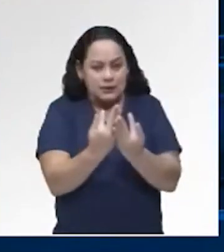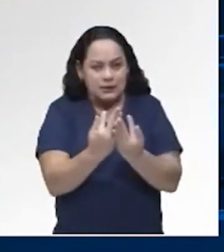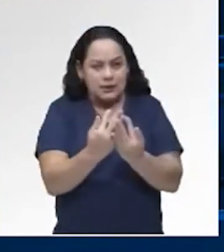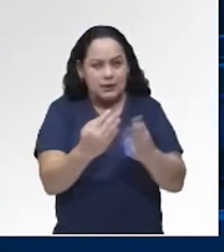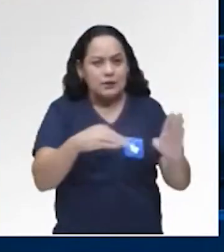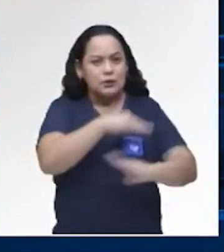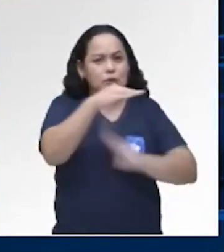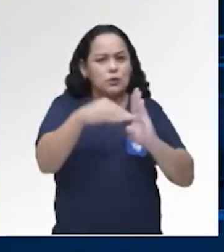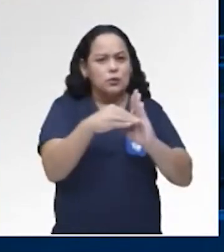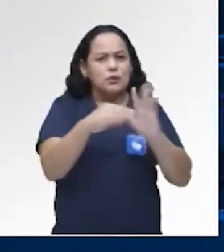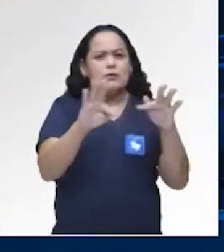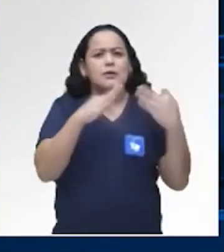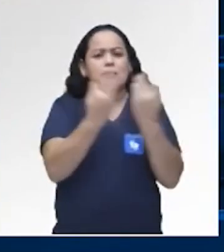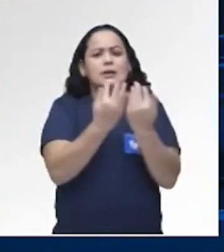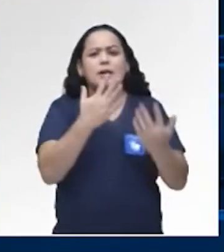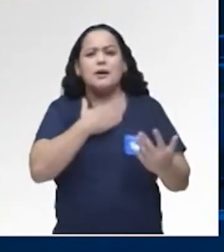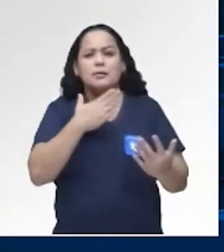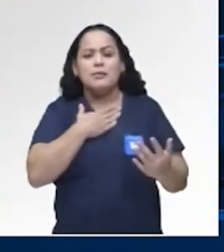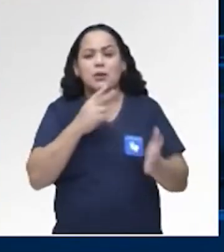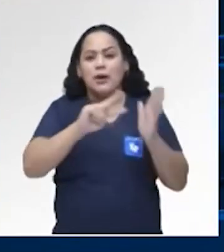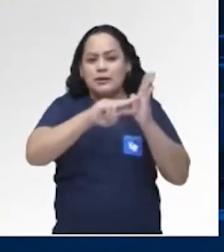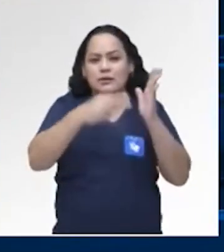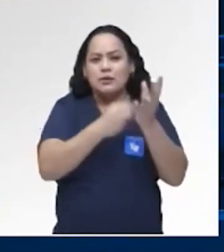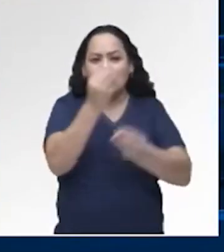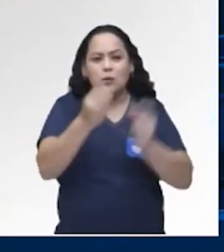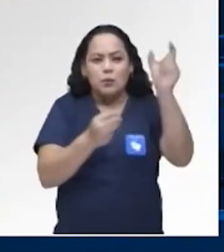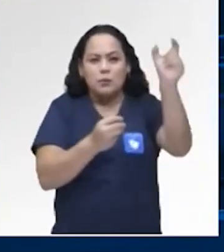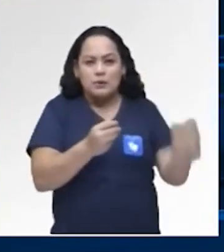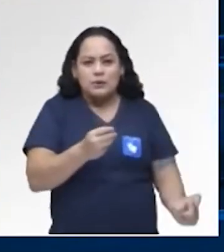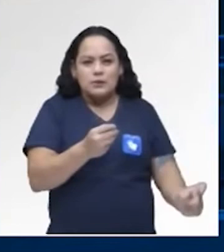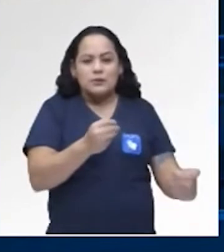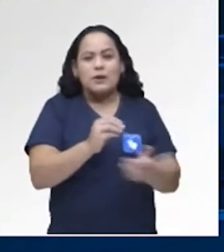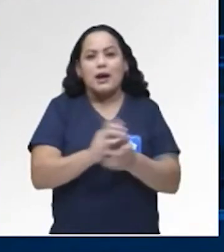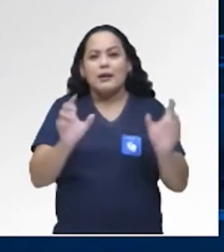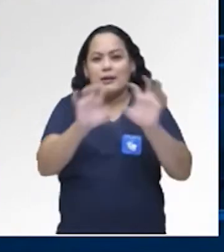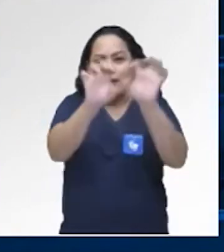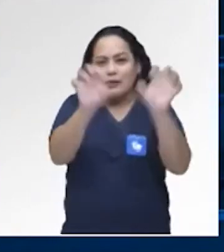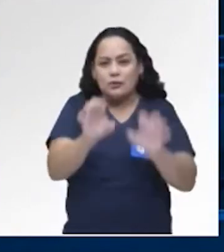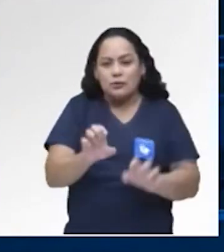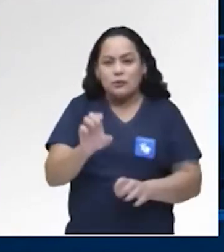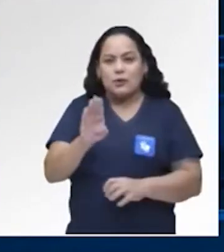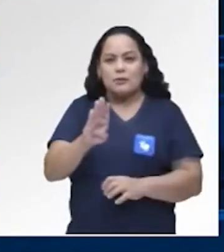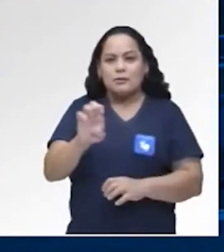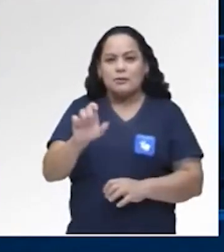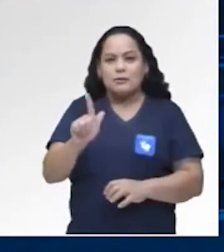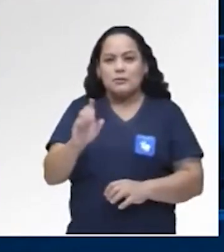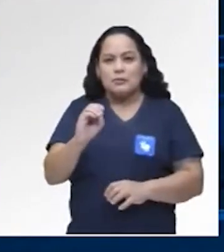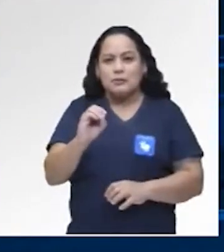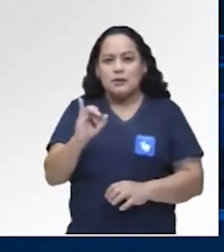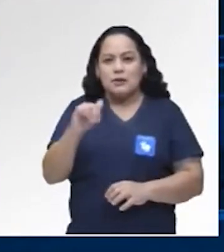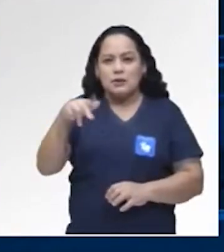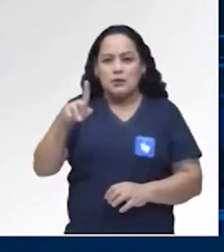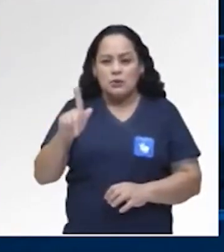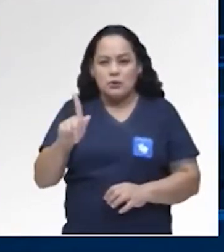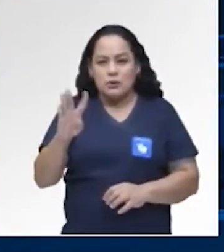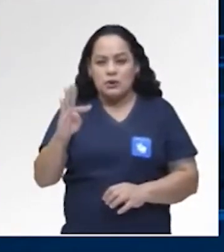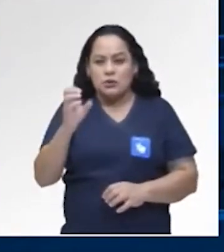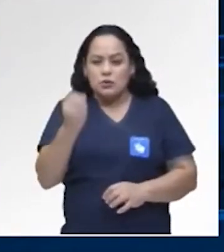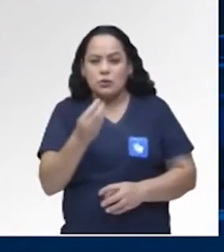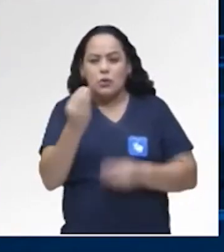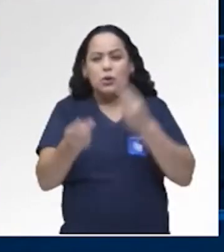família, então é o sujeito. Aí nós temos a estrutura do be going to. O be going to, ele vai ser conjugado, ele vai